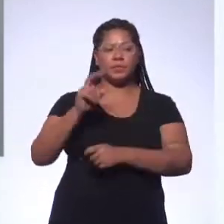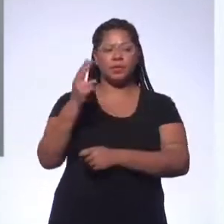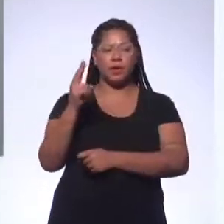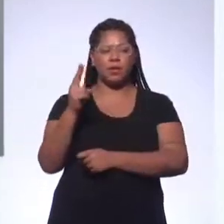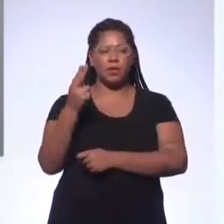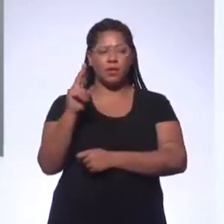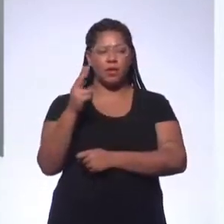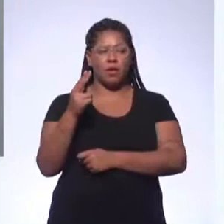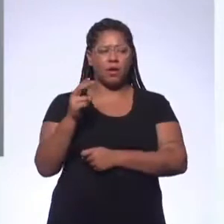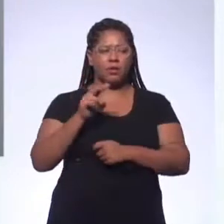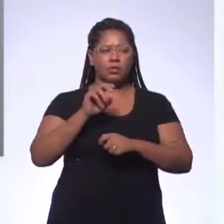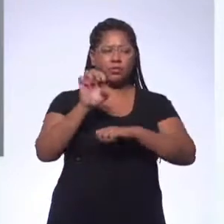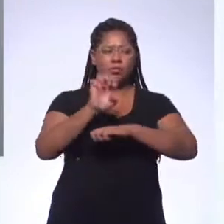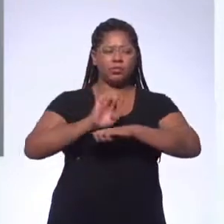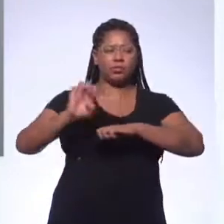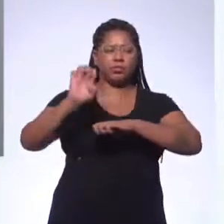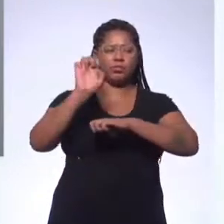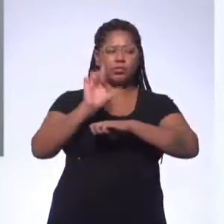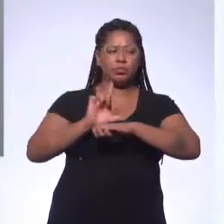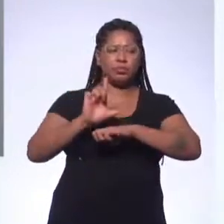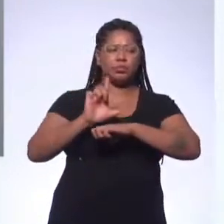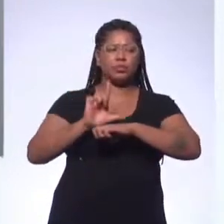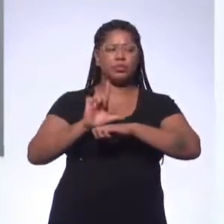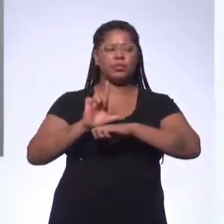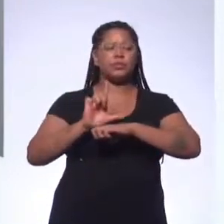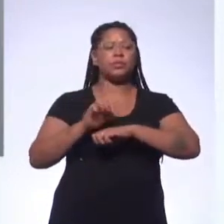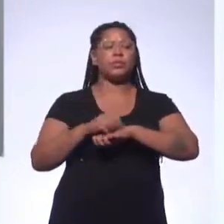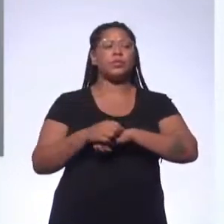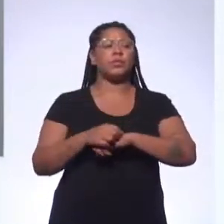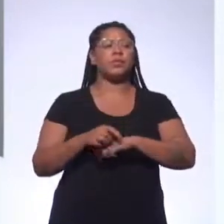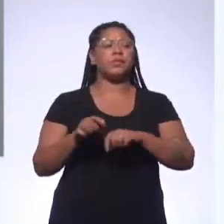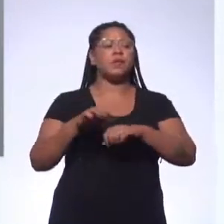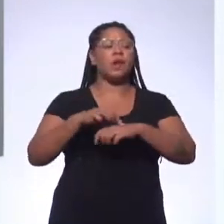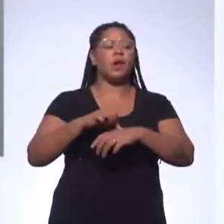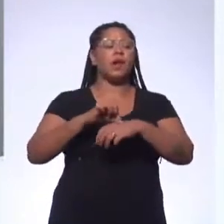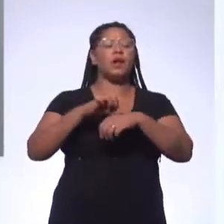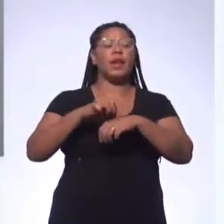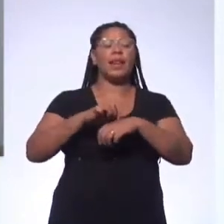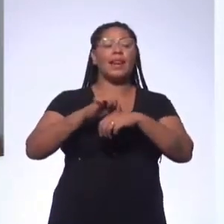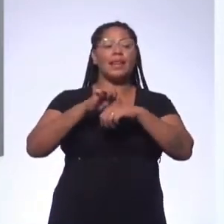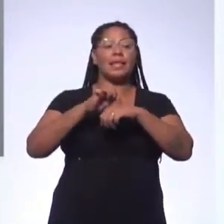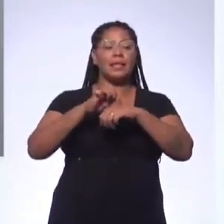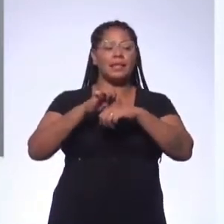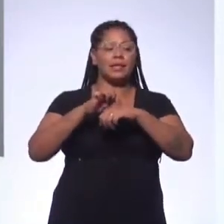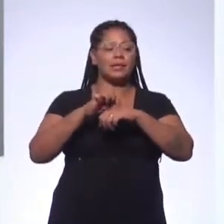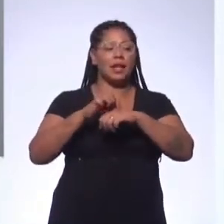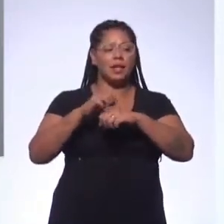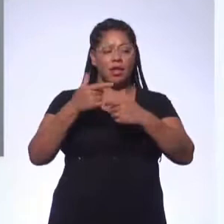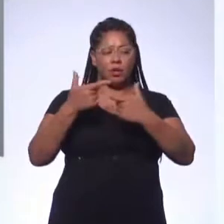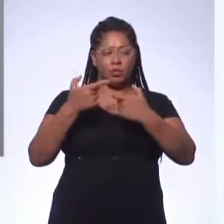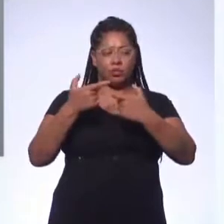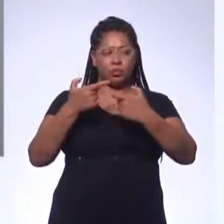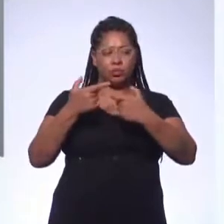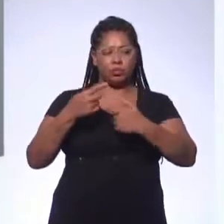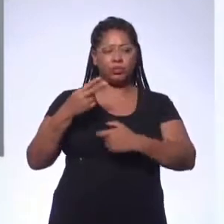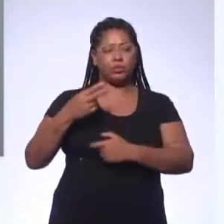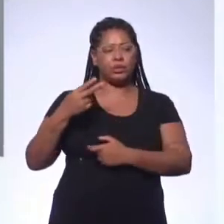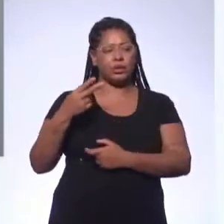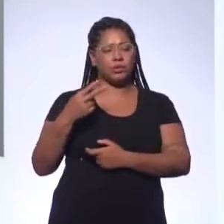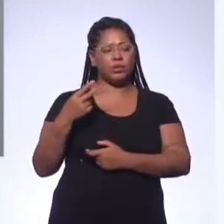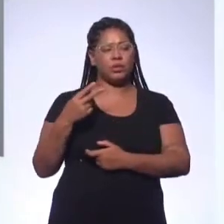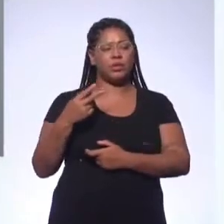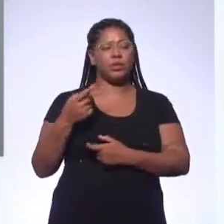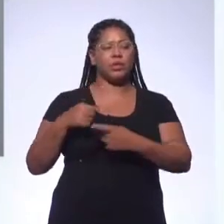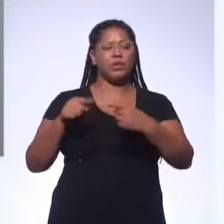exportação de lã, de couro e de carne, e que logo após a Segunda Guerra Mundial veio a cair. Assim, em